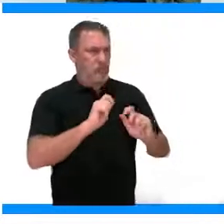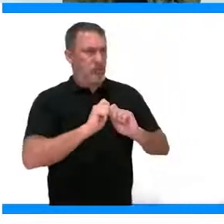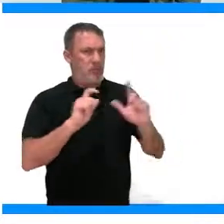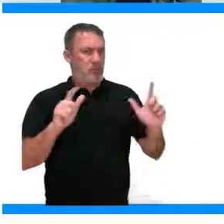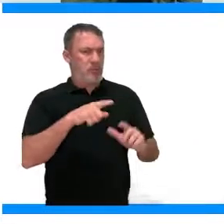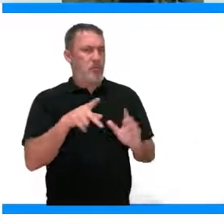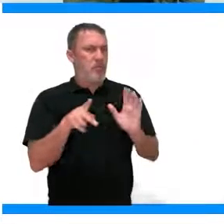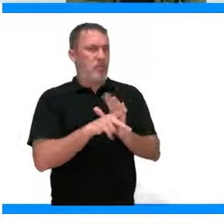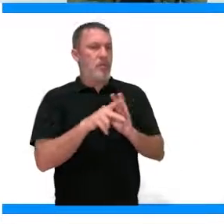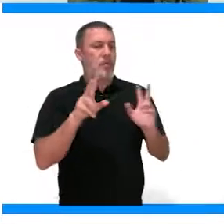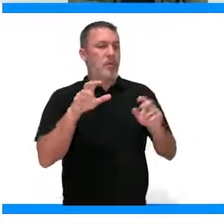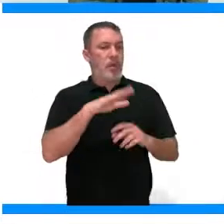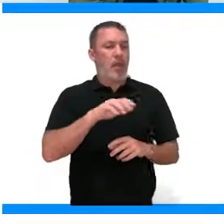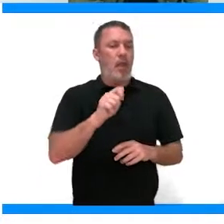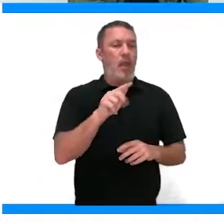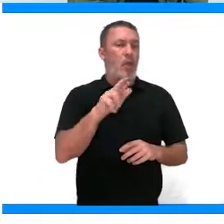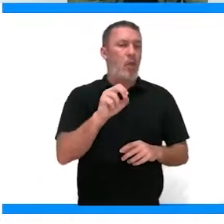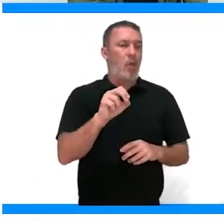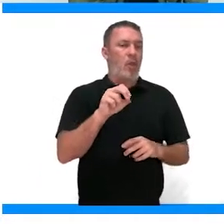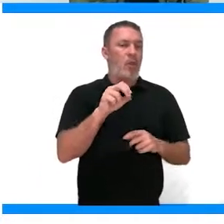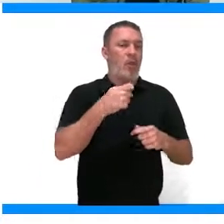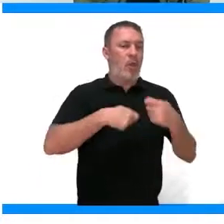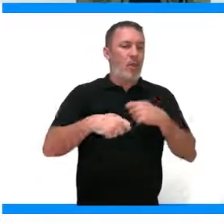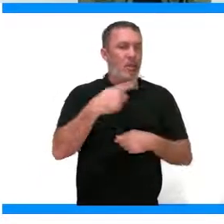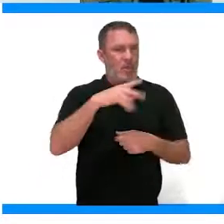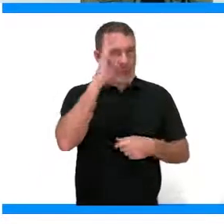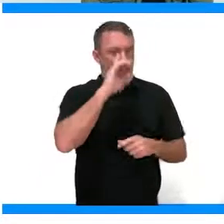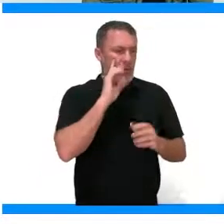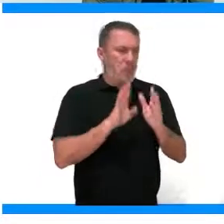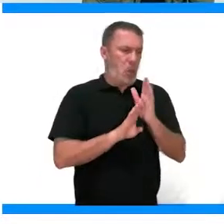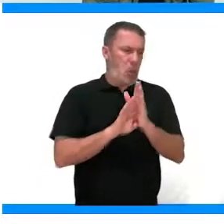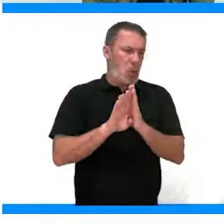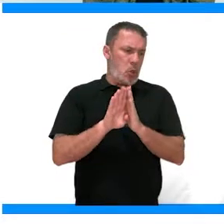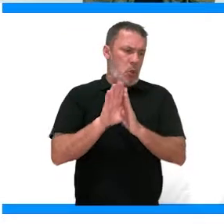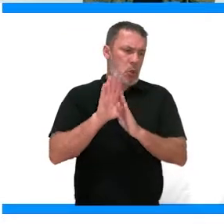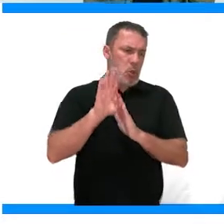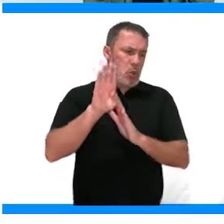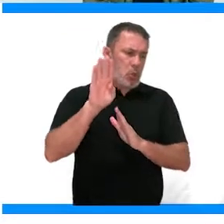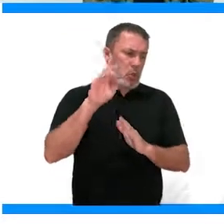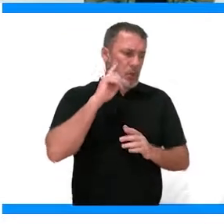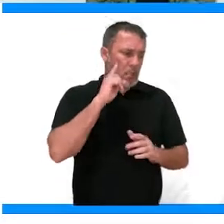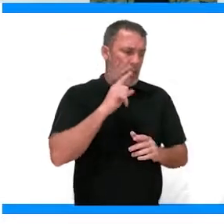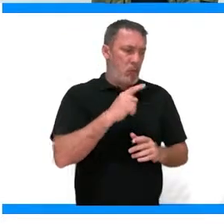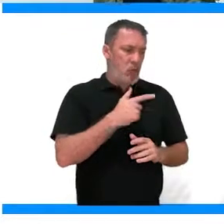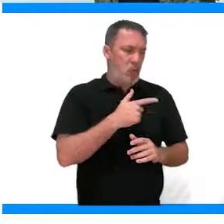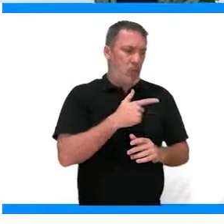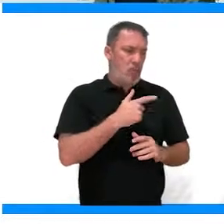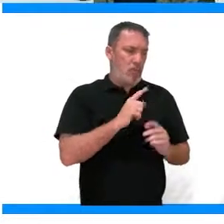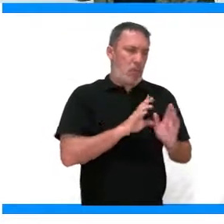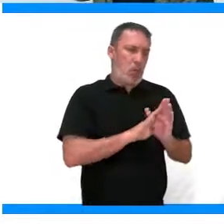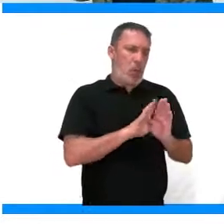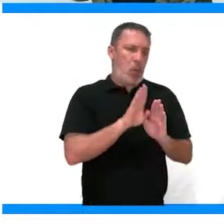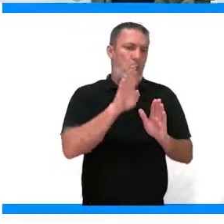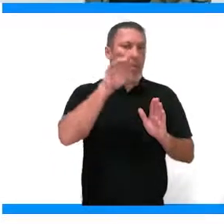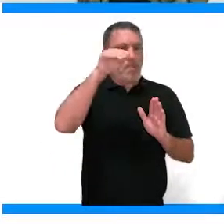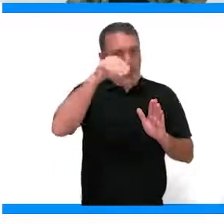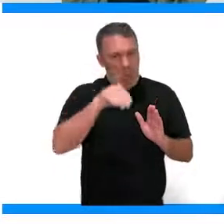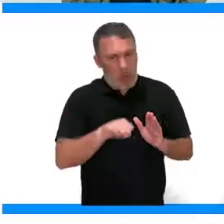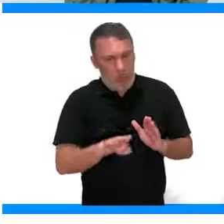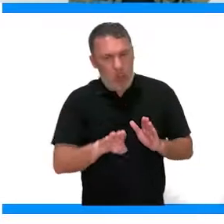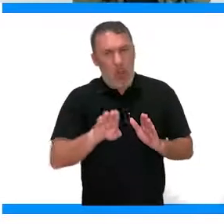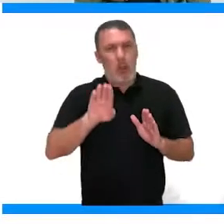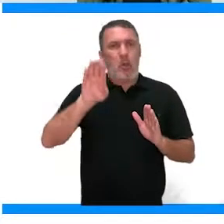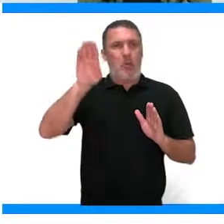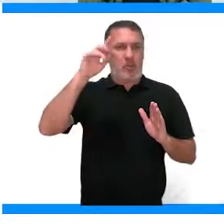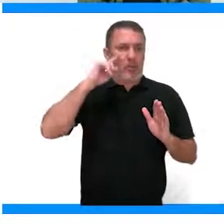a participação do agronegócio no PIB brasileiro. Veio crescendo de 98 até 2003, depois deu uma queda até 2006, depois